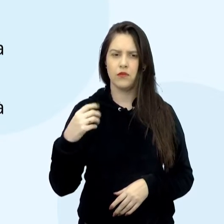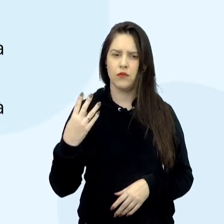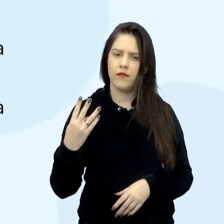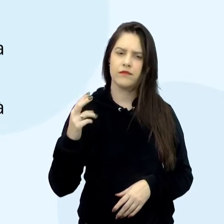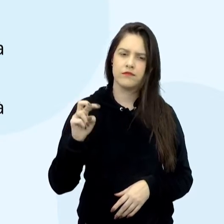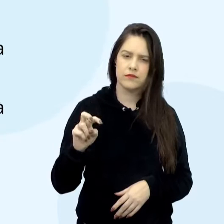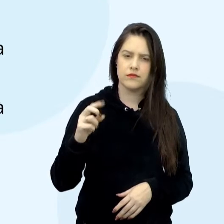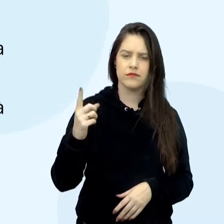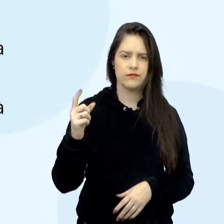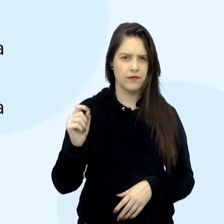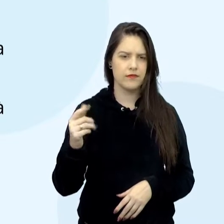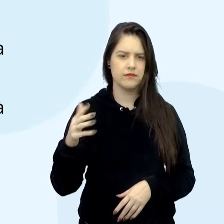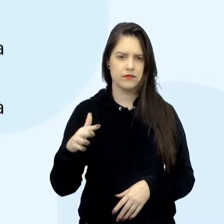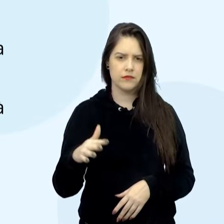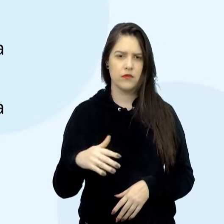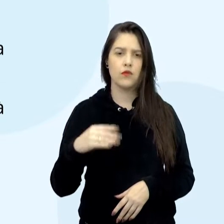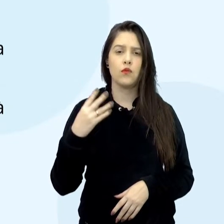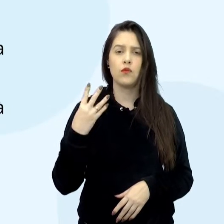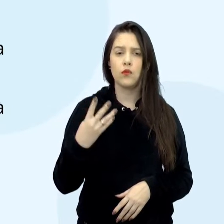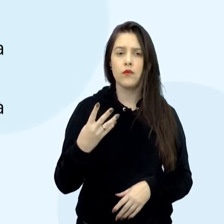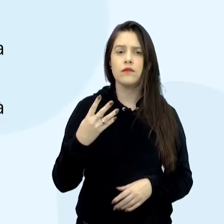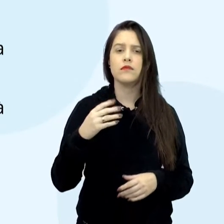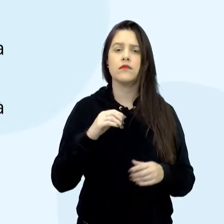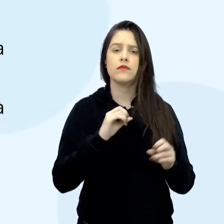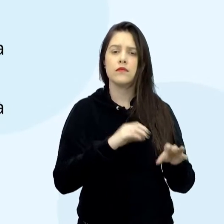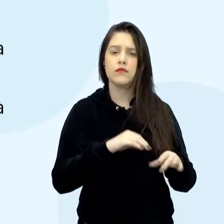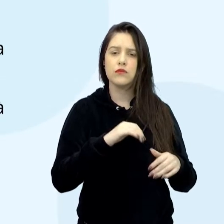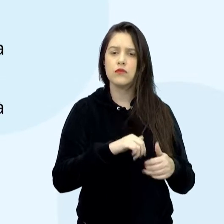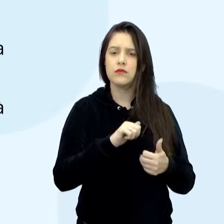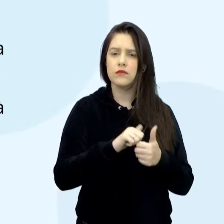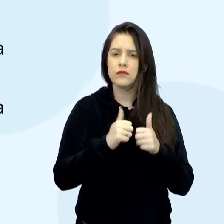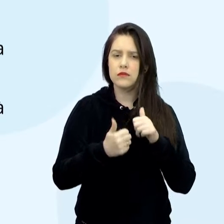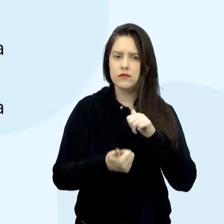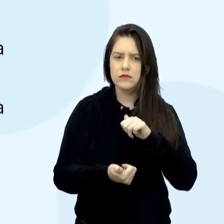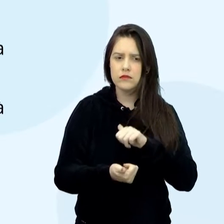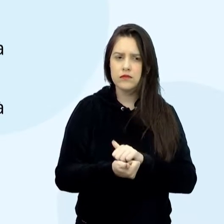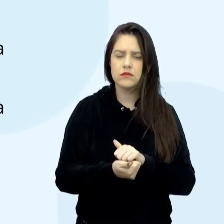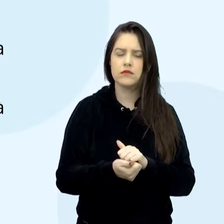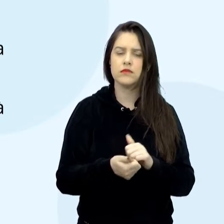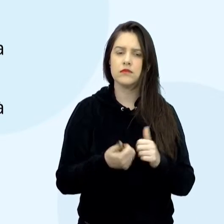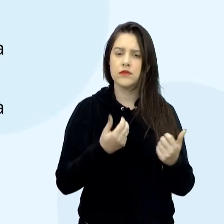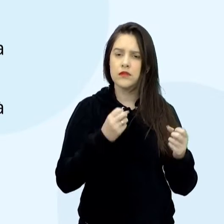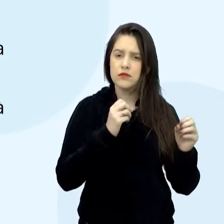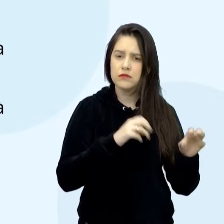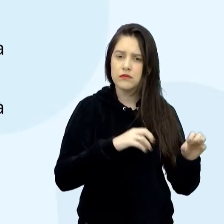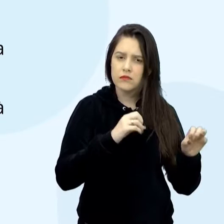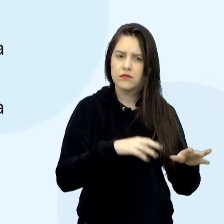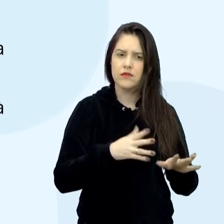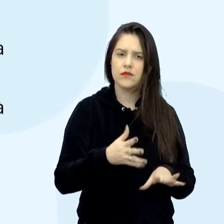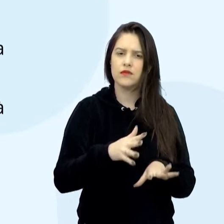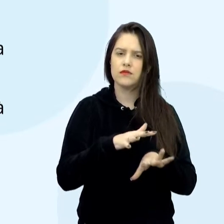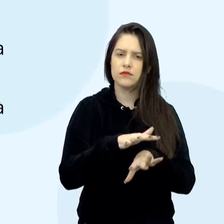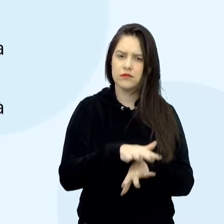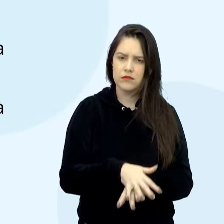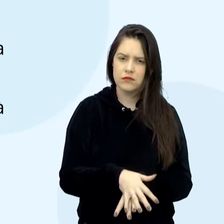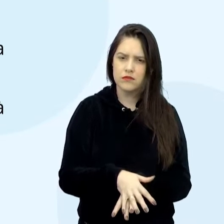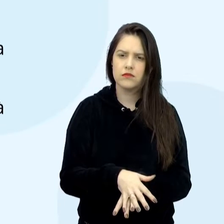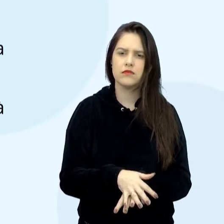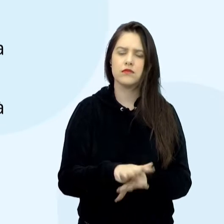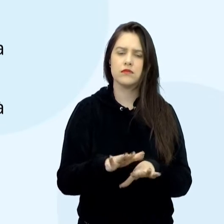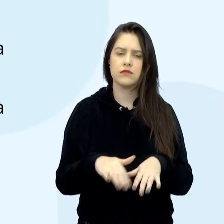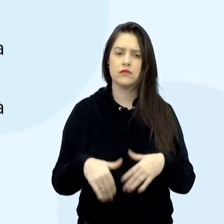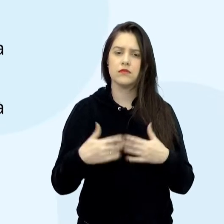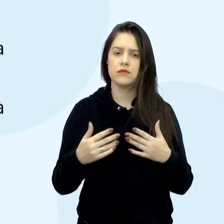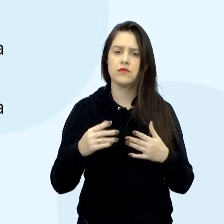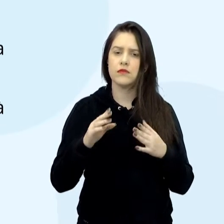é não, tá? São os ODS, então deu uma falhada aí, vocês arrumem porque nós estamos tratando dos objetivos, tá? Então nós